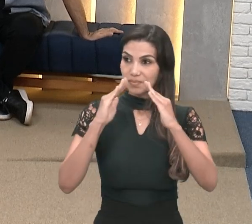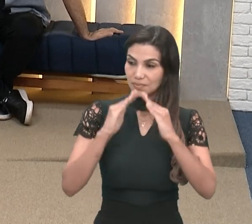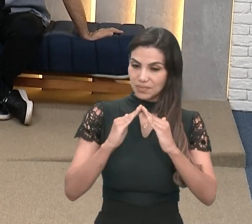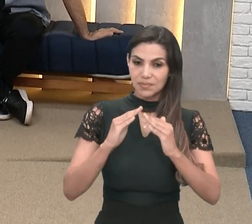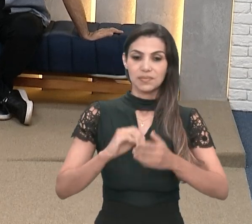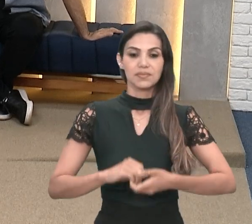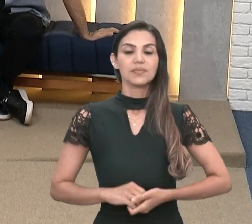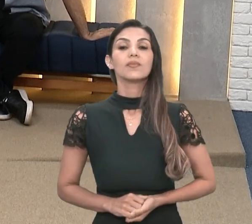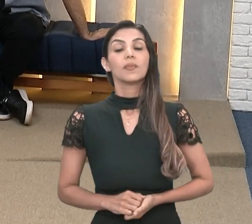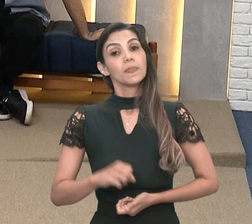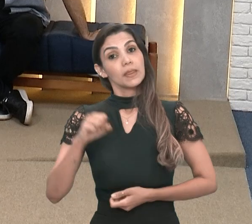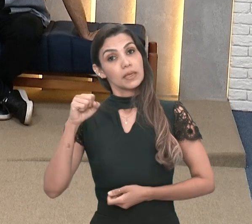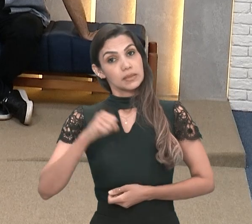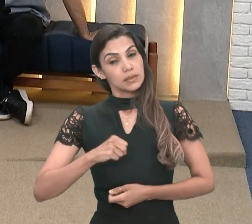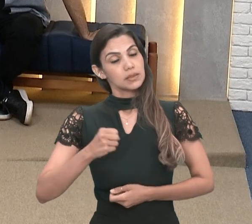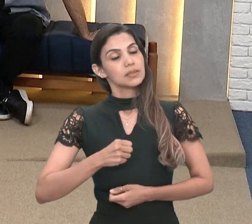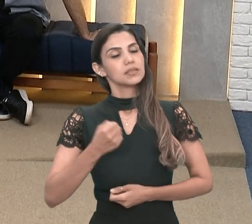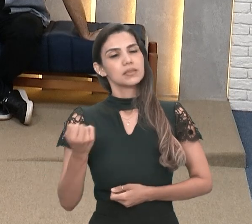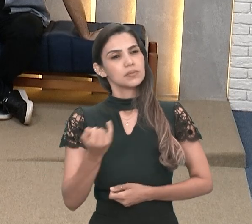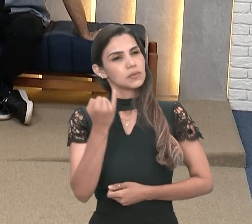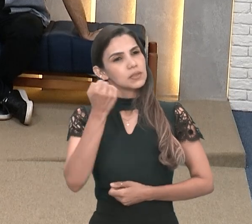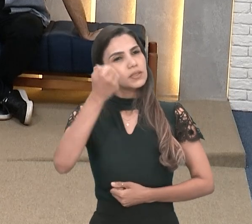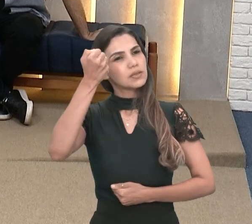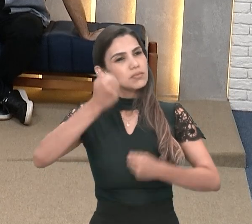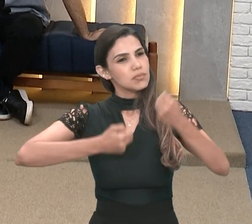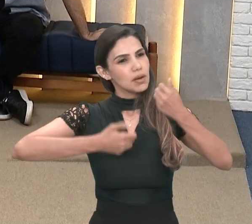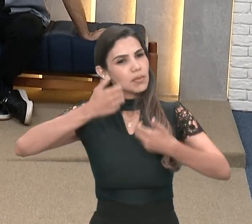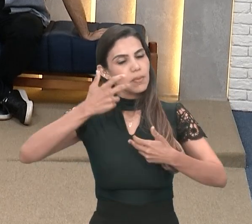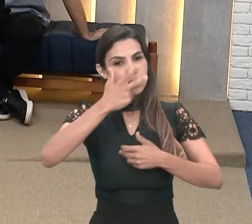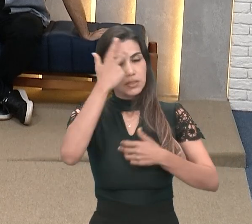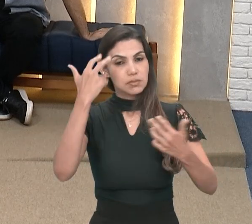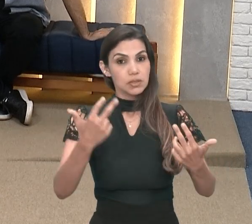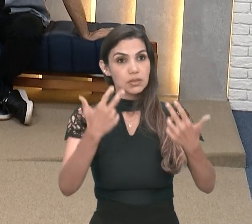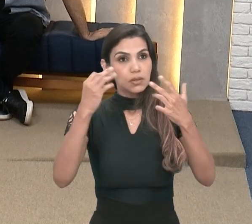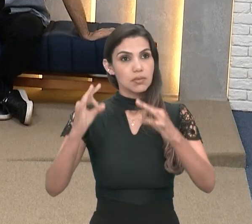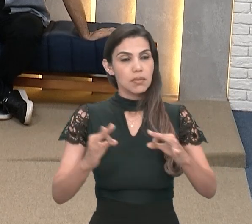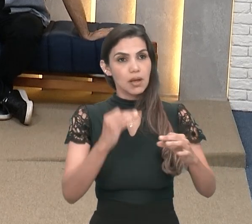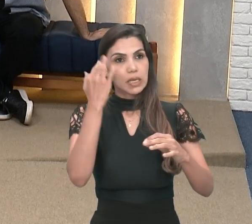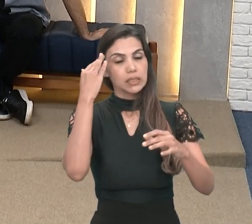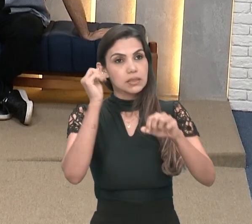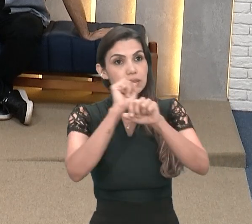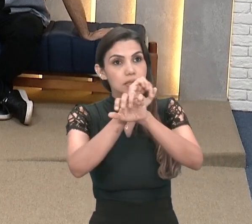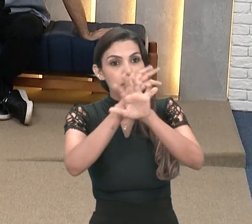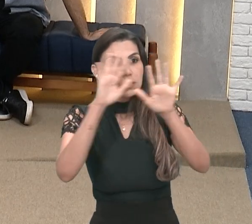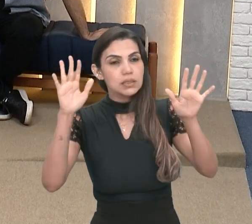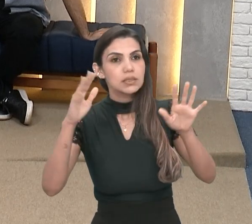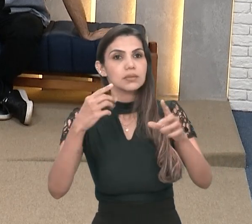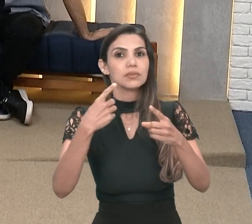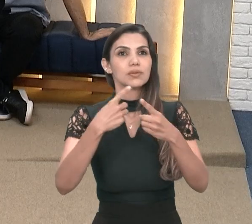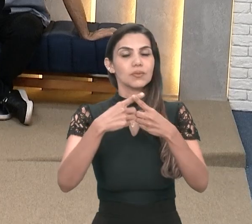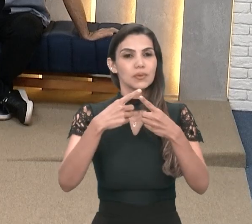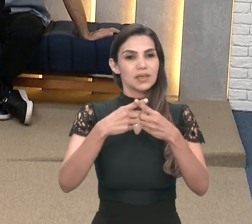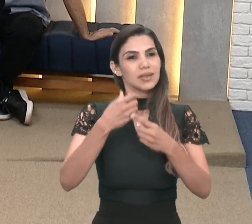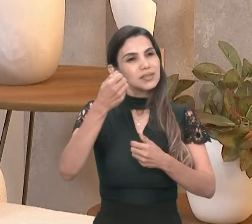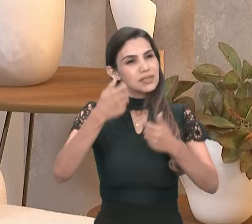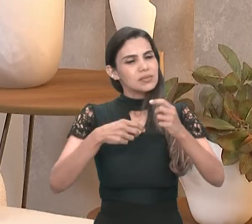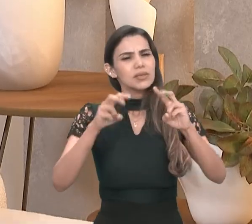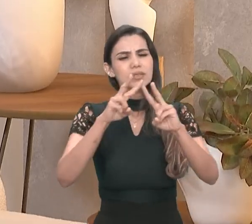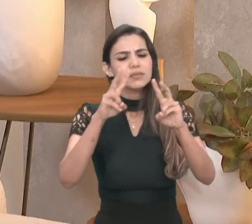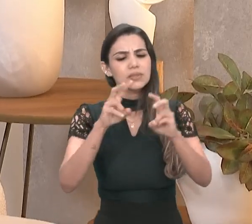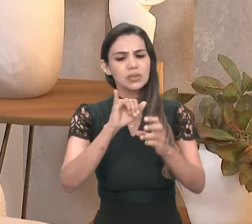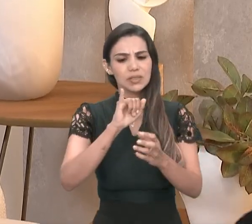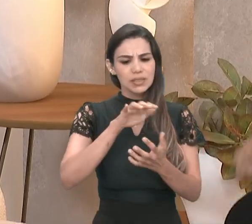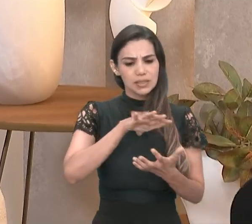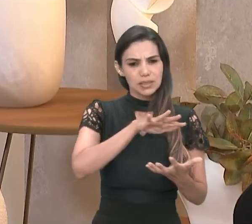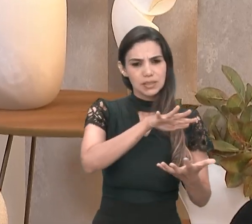essa oportunidade de esclarecimento, porque existe uma história atrás disso, mas quando se fala em internacionalização